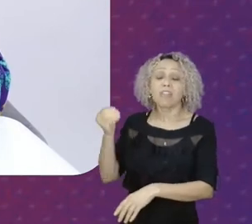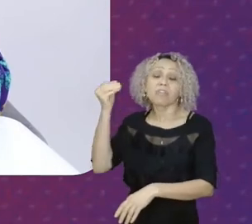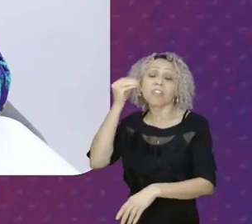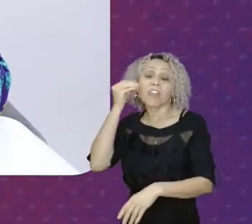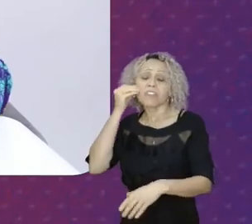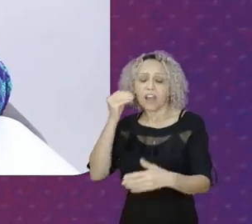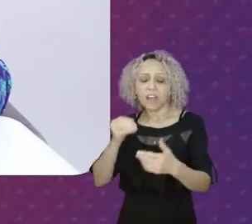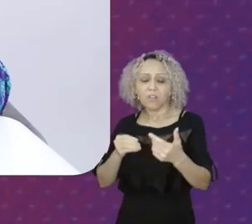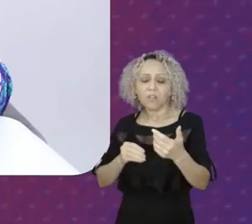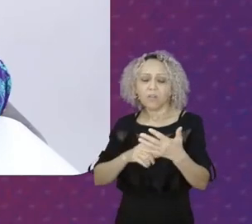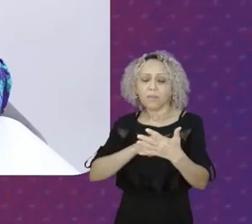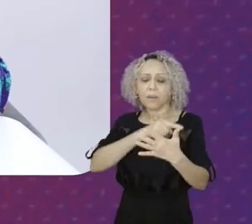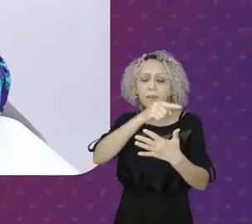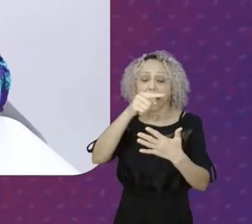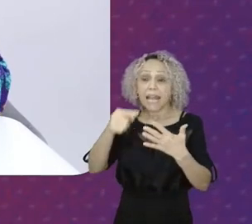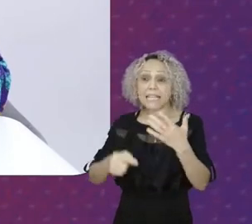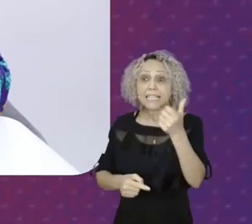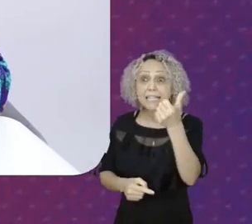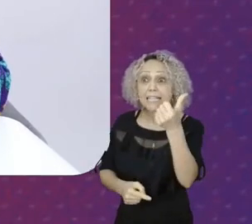né? Inclusive